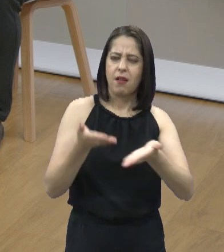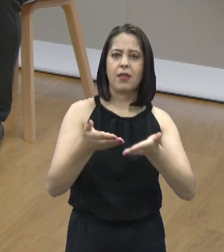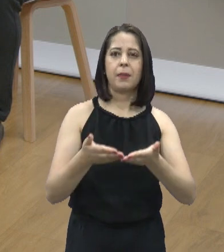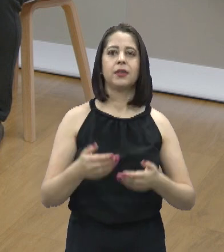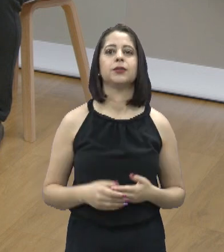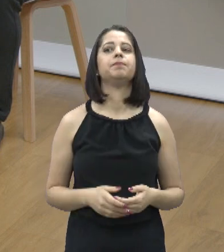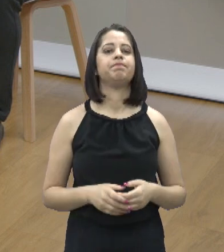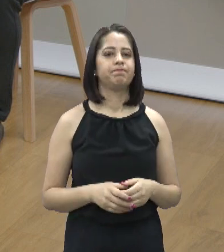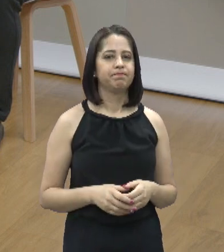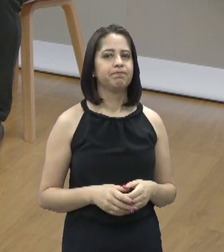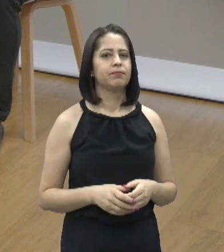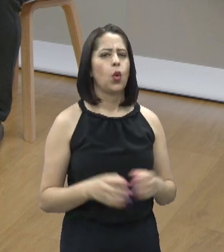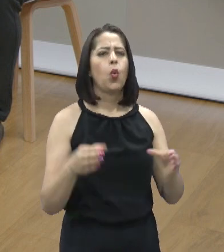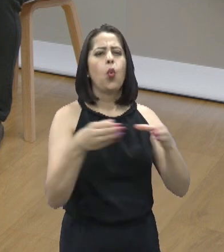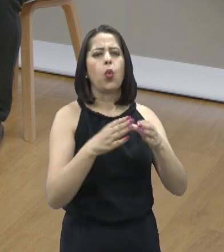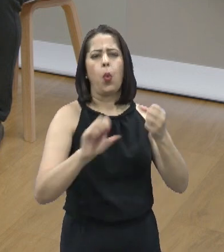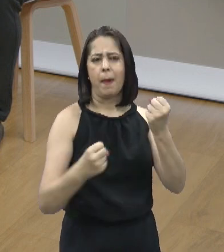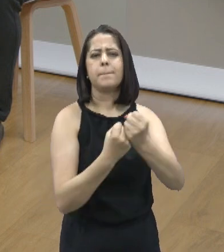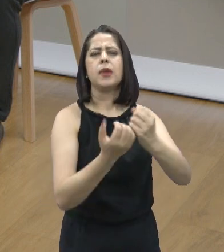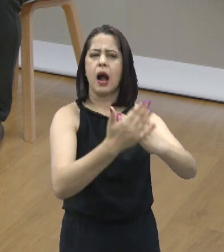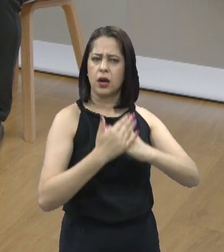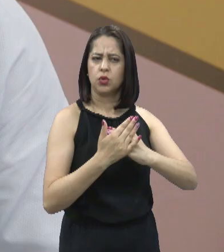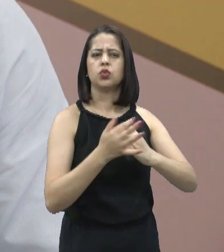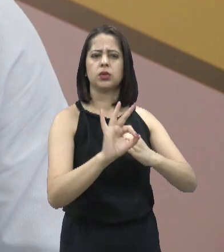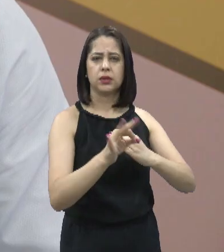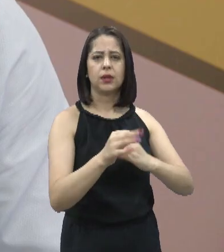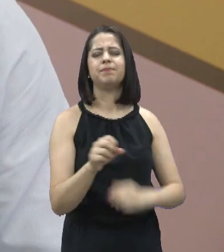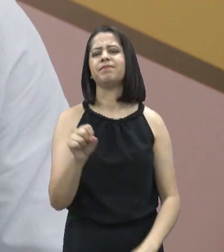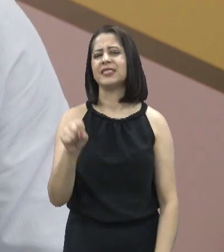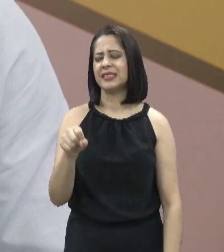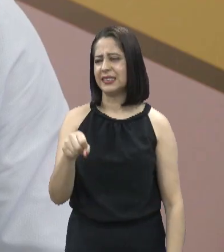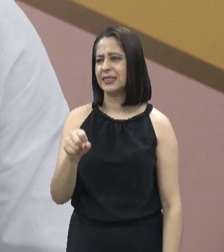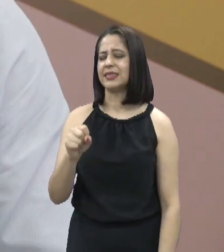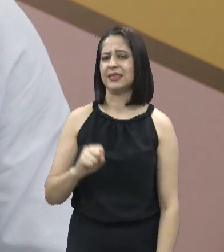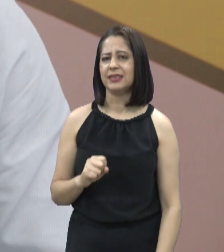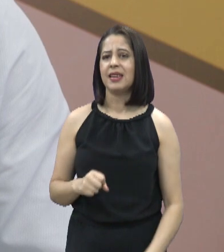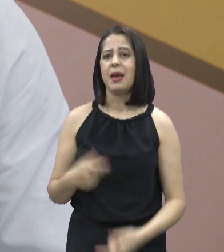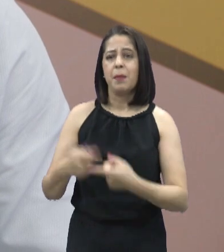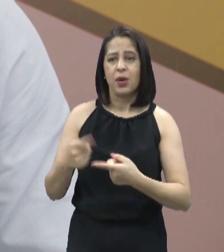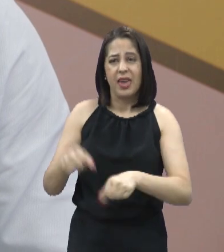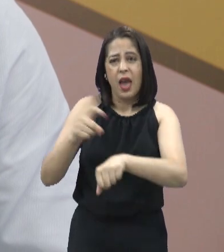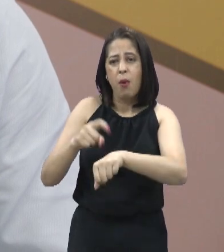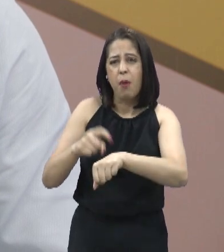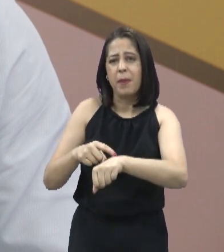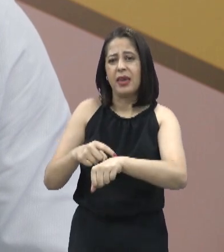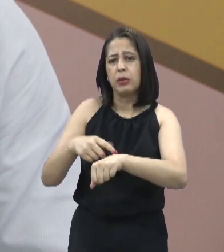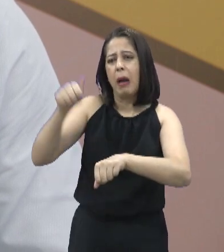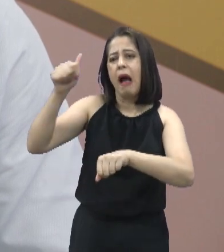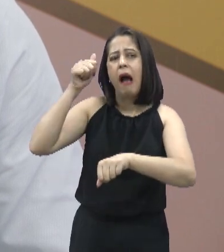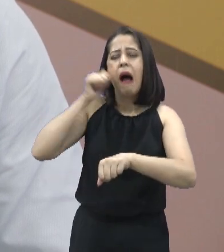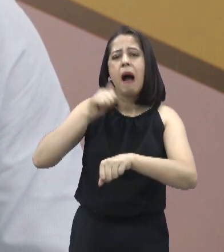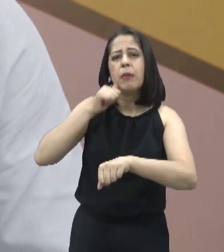rede de apoio ajuda muito, né? Nossa, ajuda muito, né? Melhora porque é um momento de fragilidade emocional muito grande, a perda